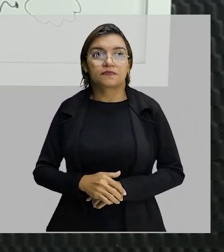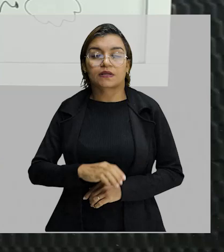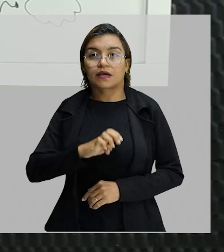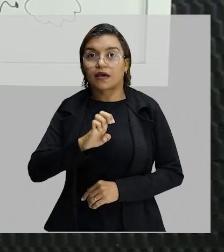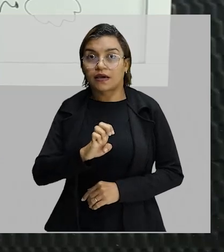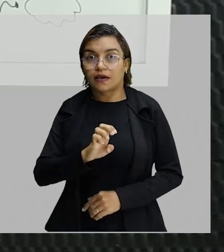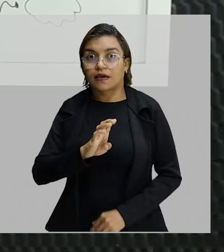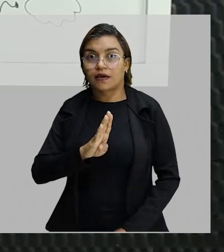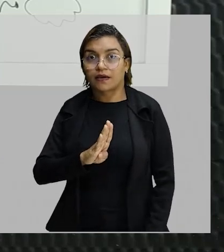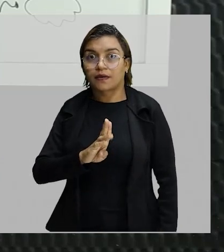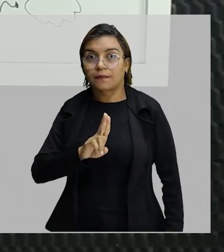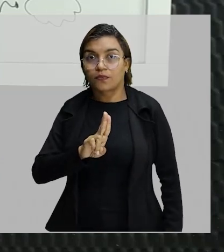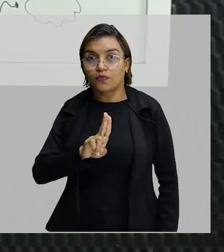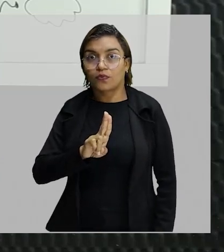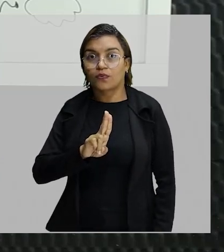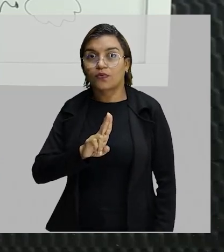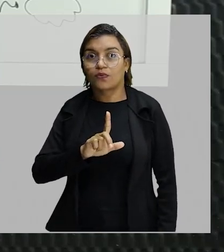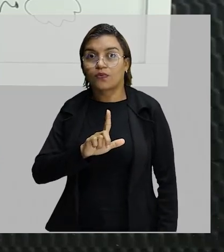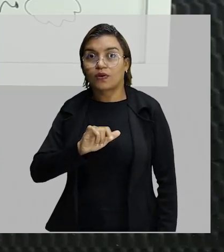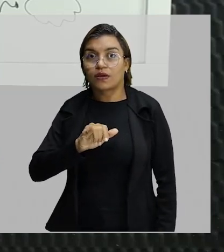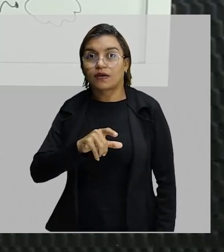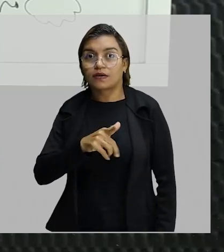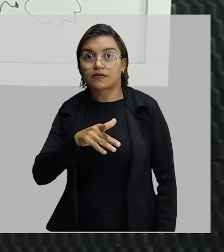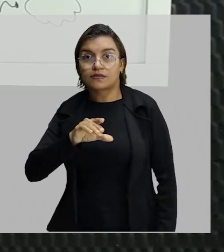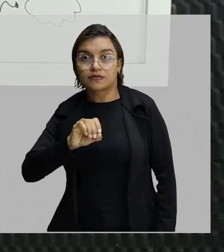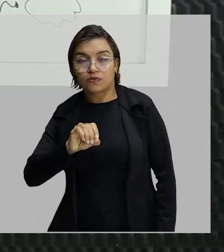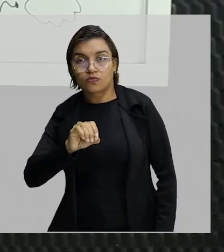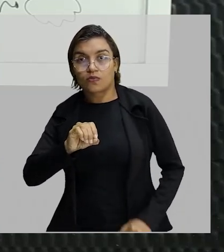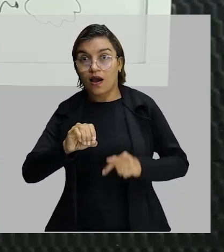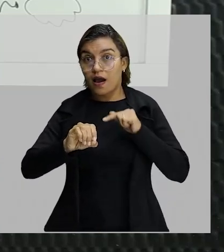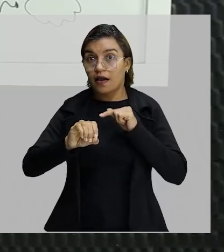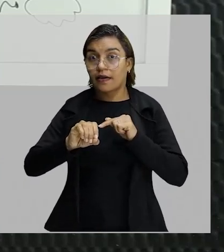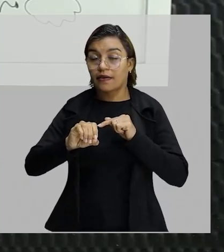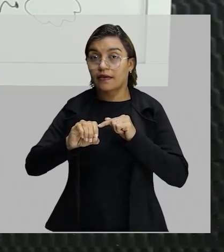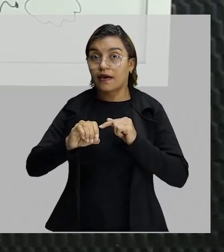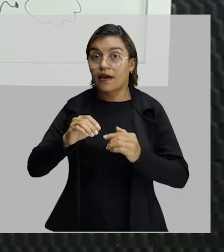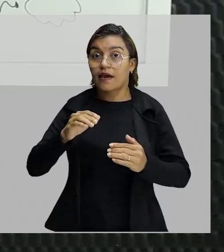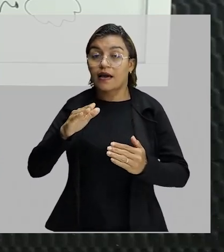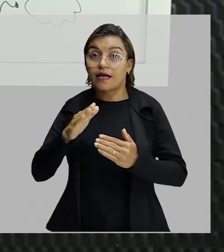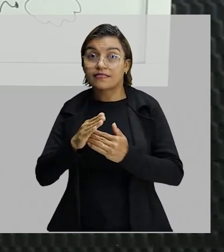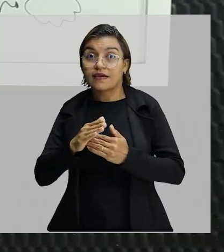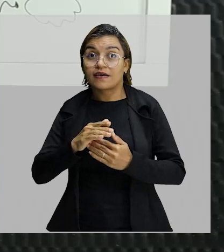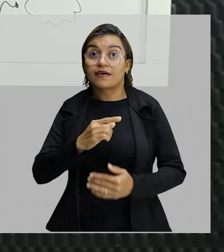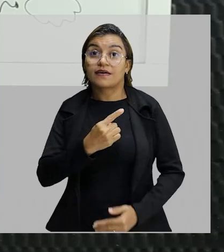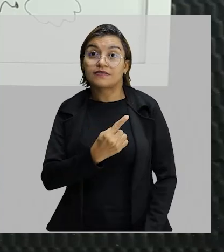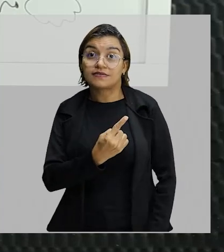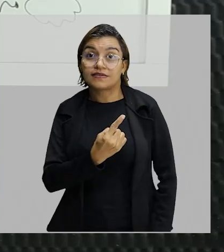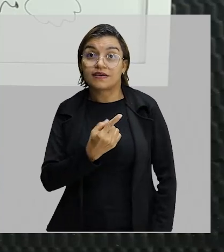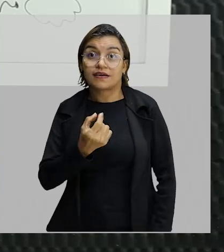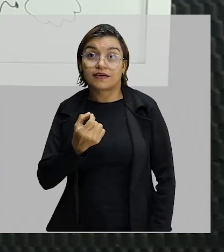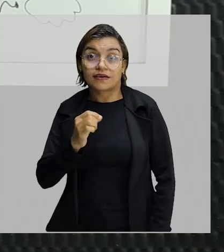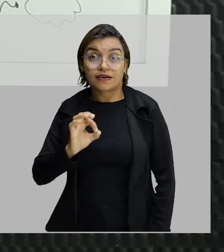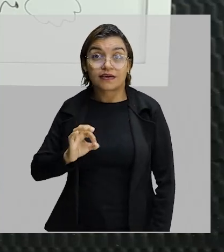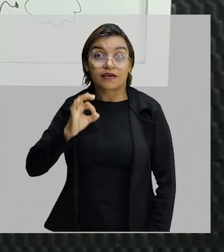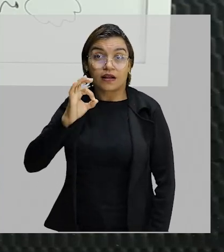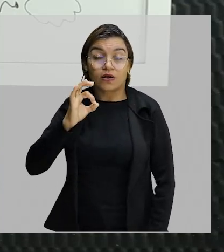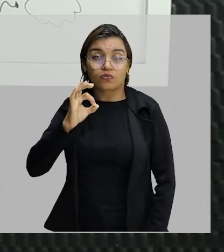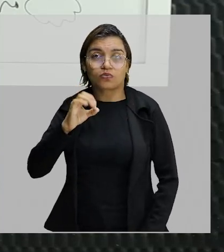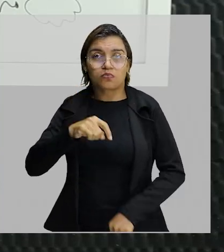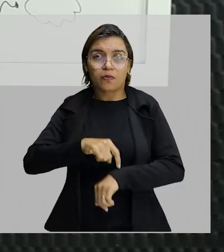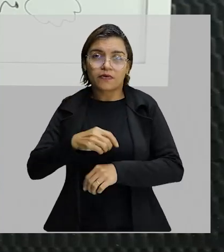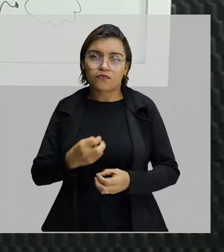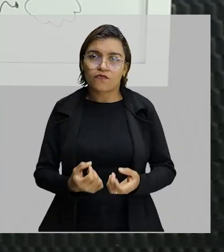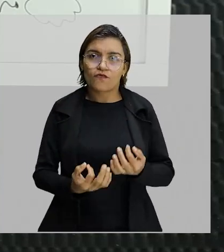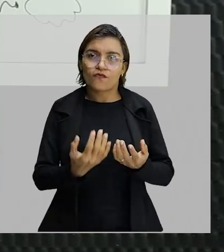certo? O que é a ebulição? É quando chega a 100 graus, né? E ferve e faz todo aquele processo, né? Então a água chegou a 100